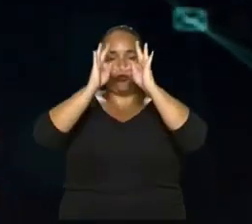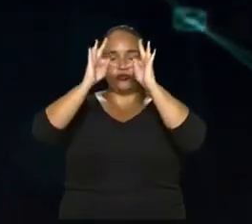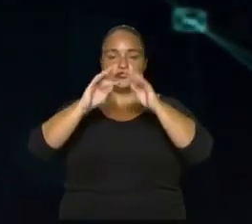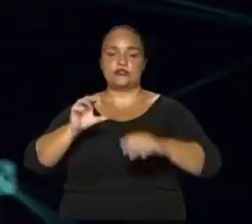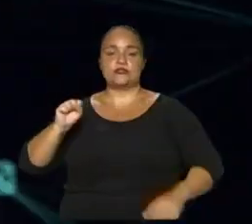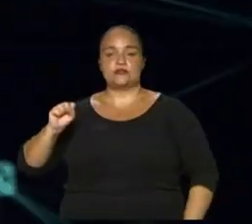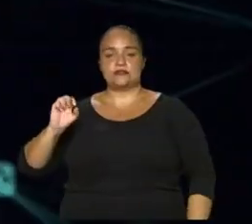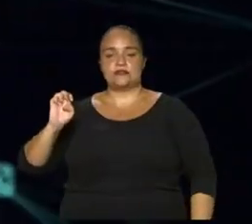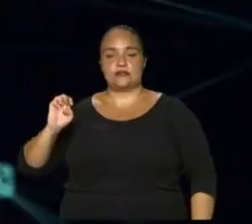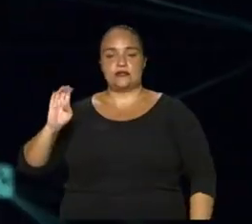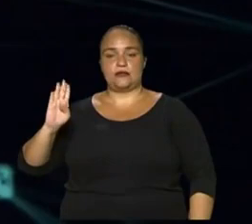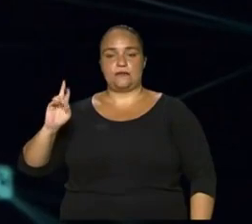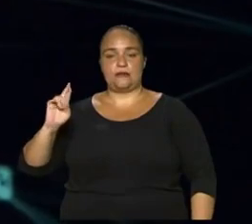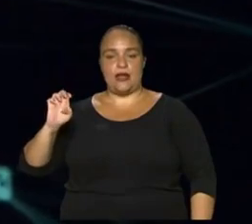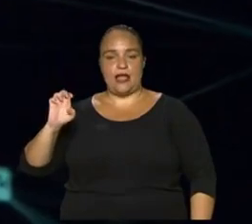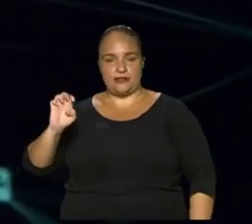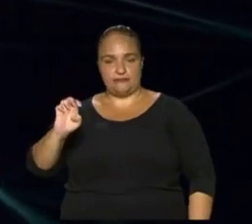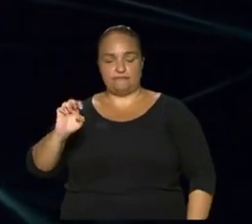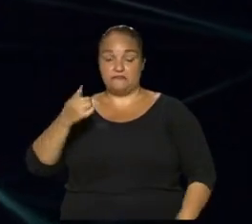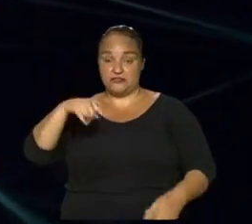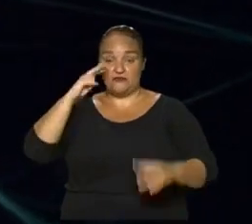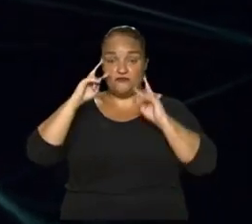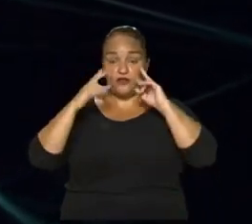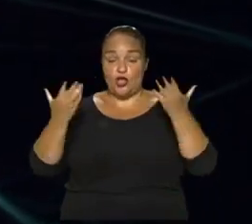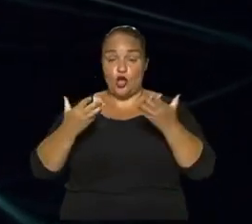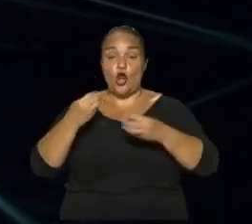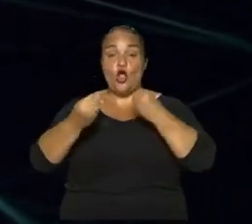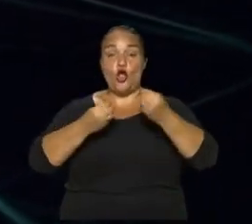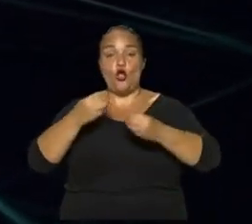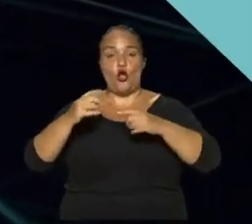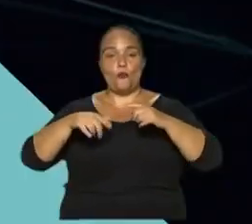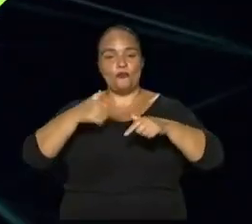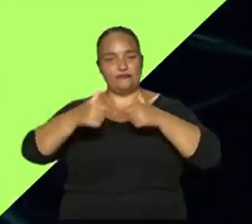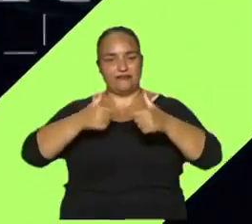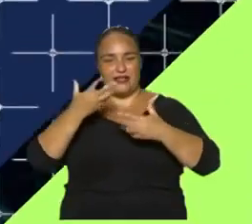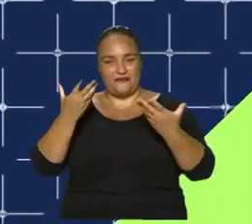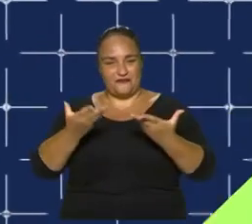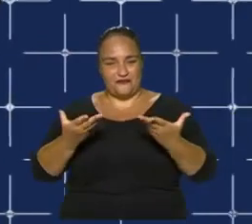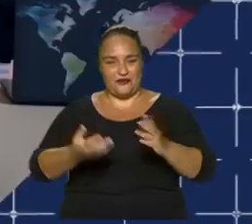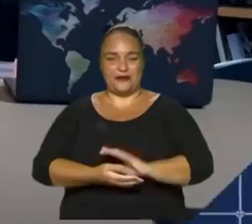Sebrae. Você vai ver agora como esse serviço funciona na prática.